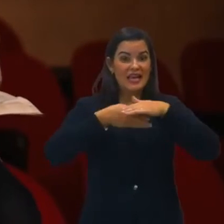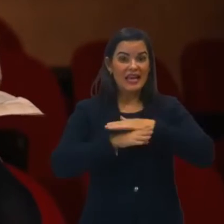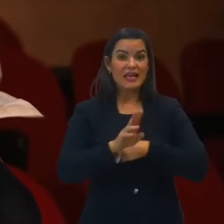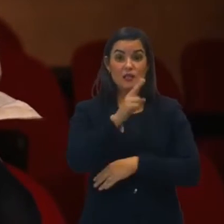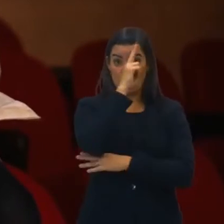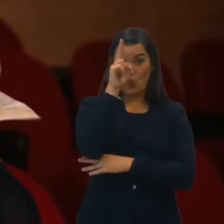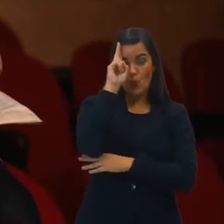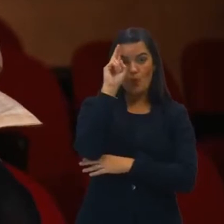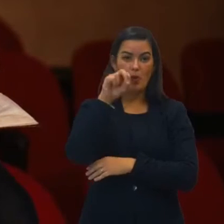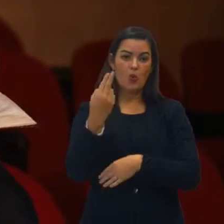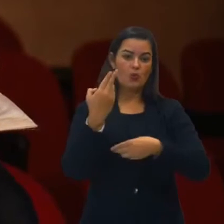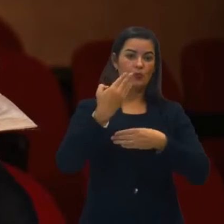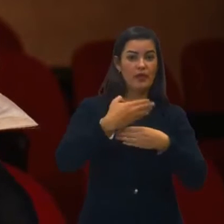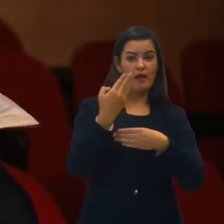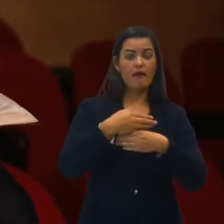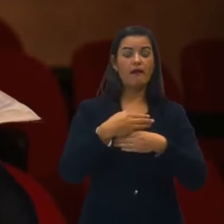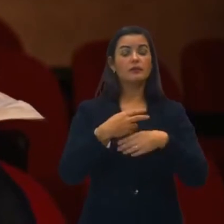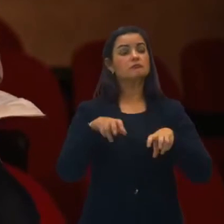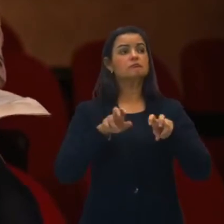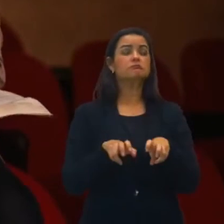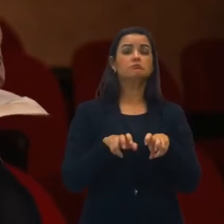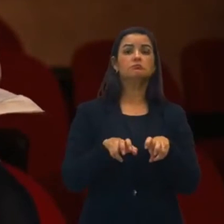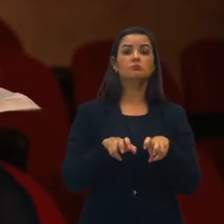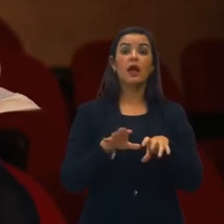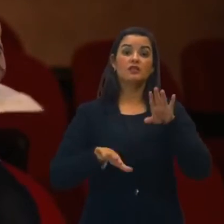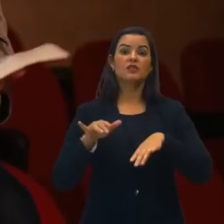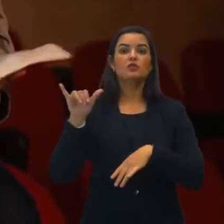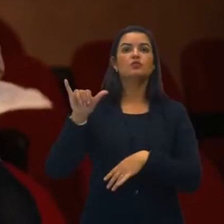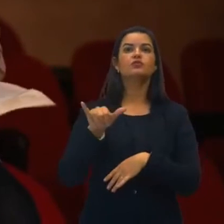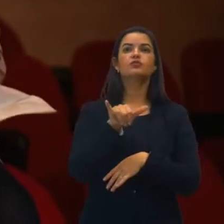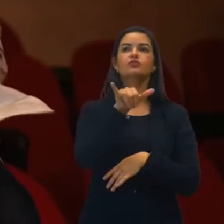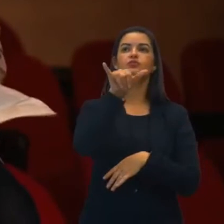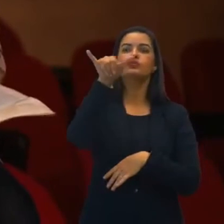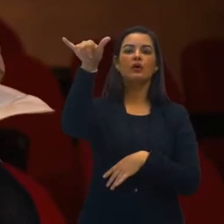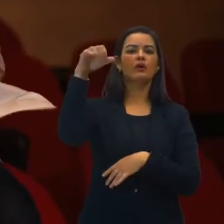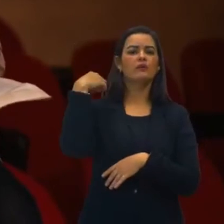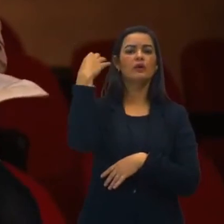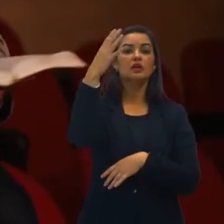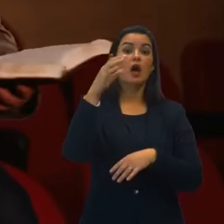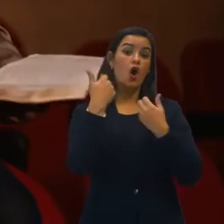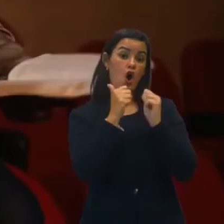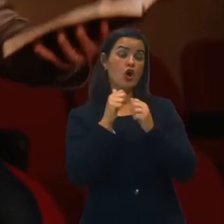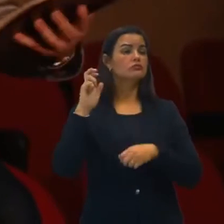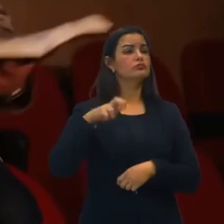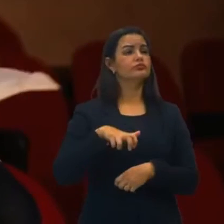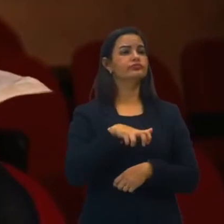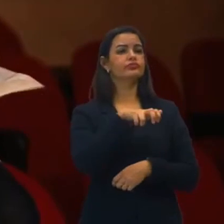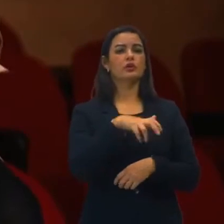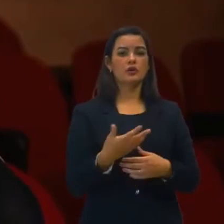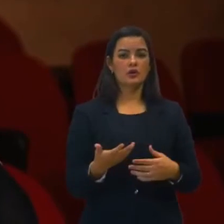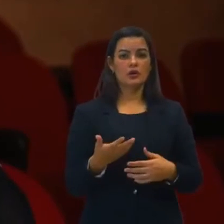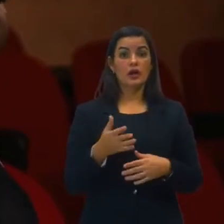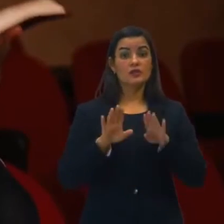Uber, quantas vezes embarcamos num avião, quantas vezes andamos de ônibus, quantas vezes nós entramos